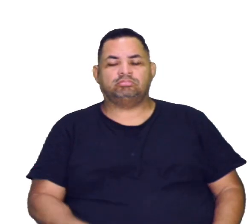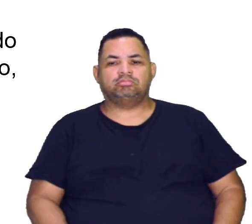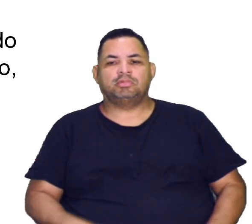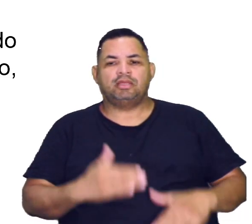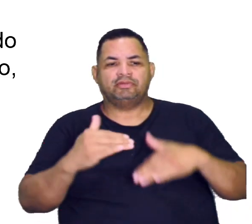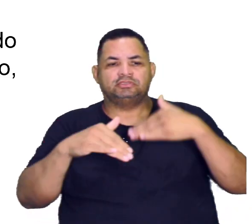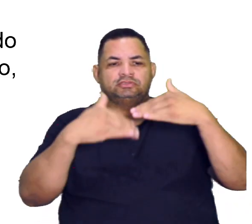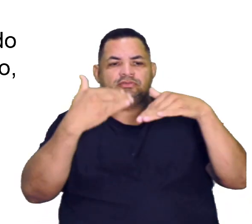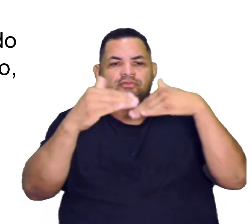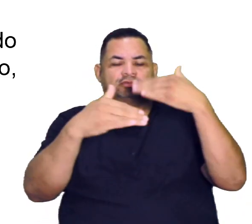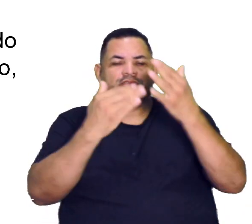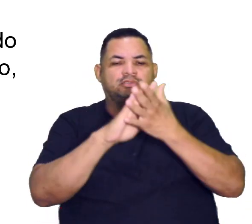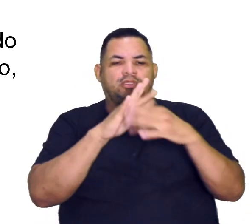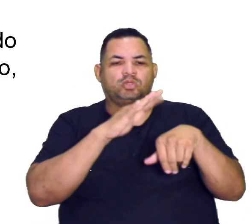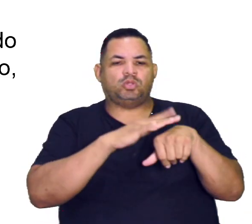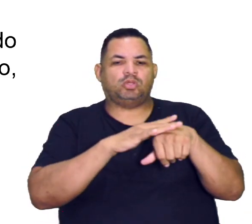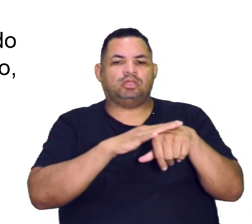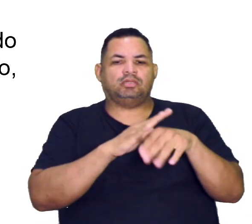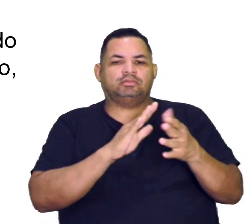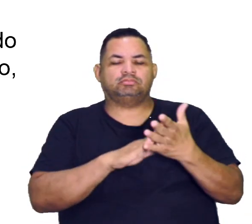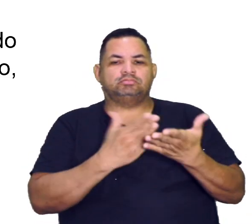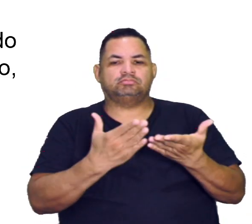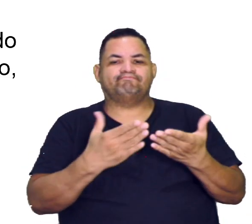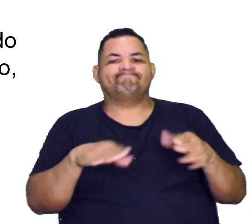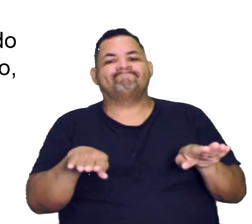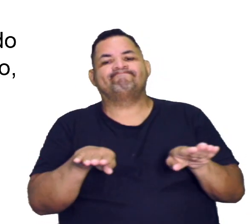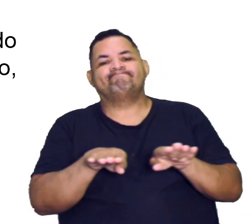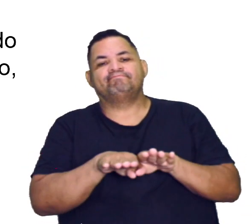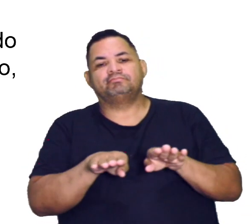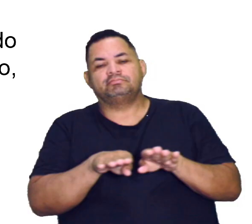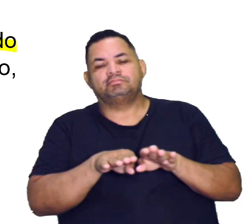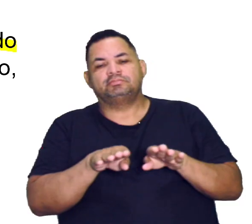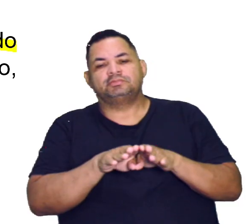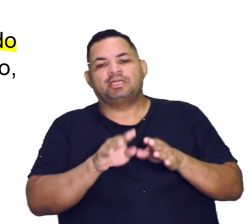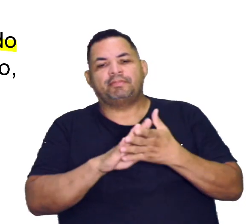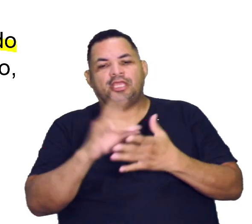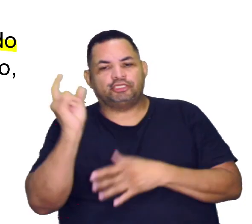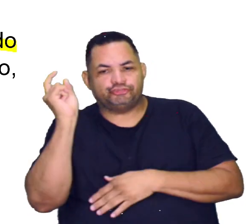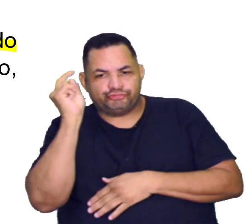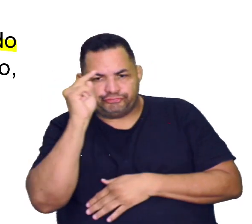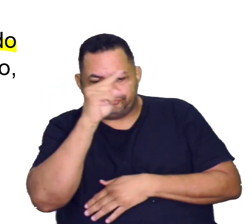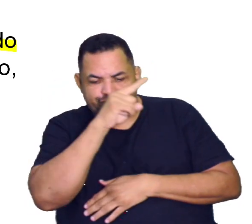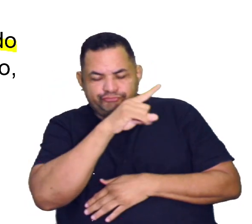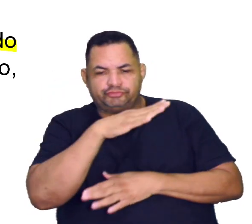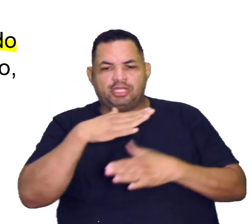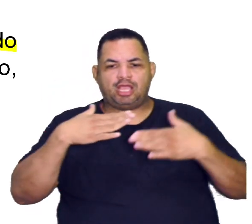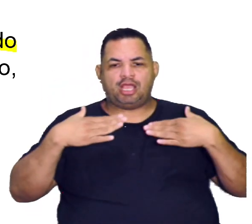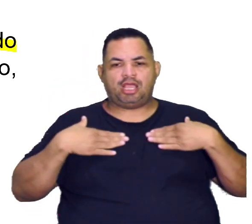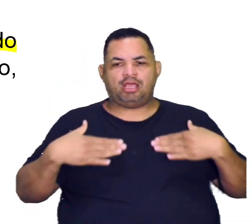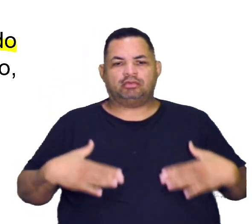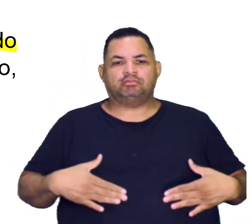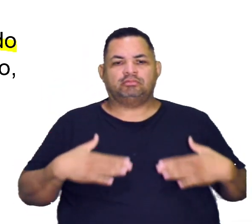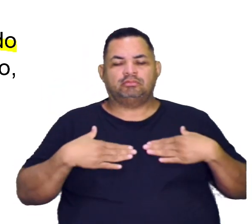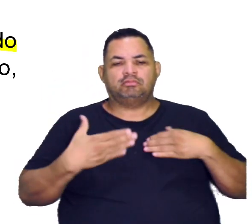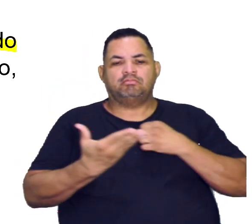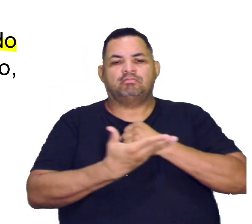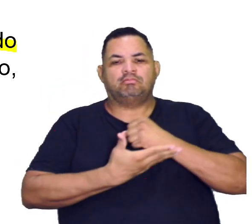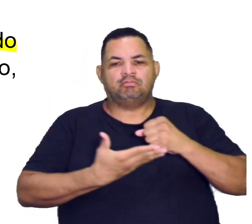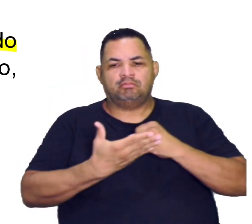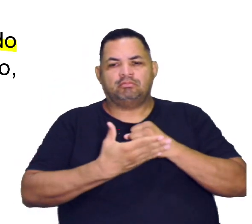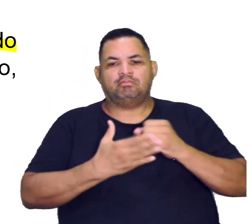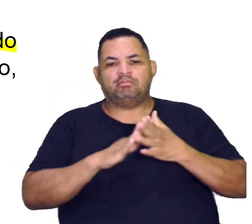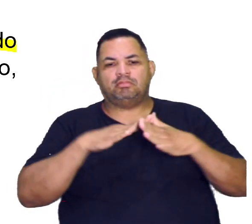progressivos. Muito bem. Pode limitar algumas funções básicas do indivíduo, como